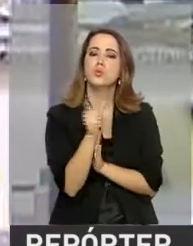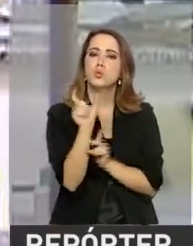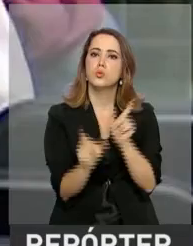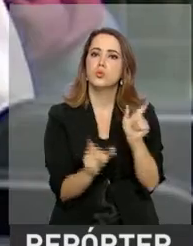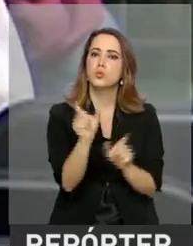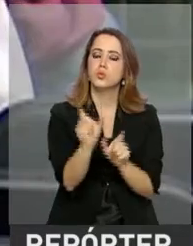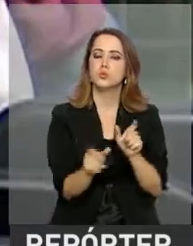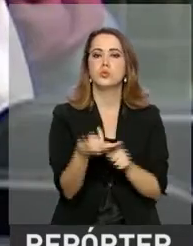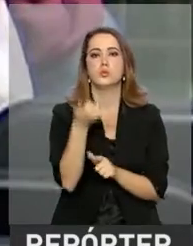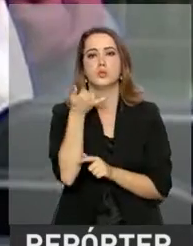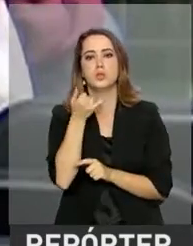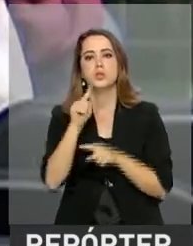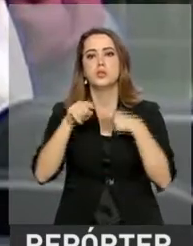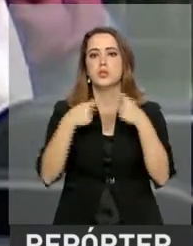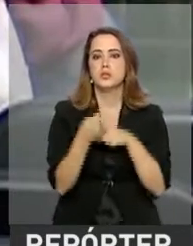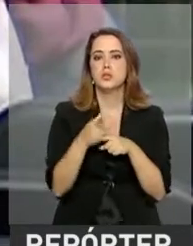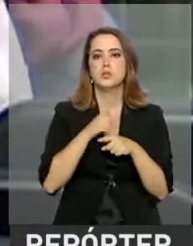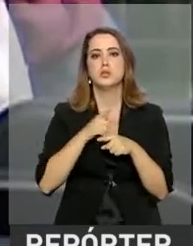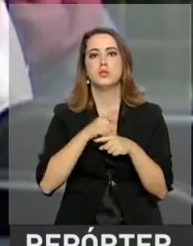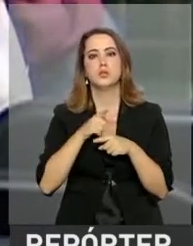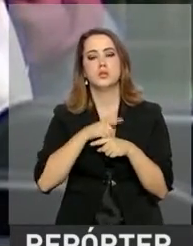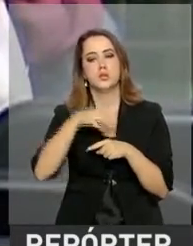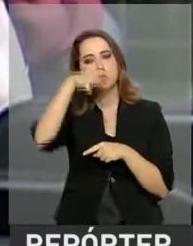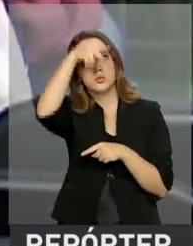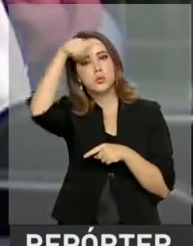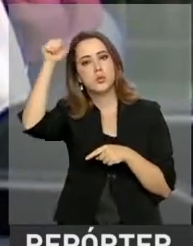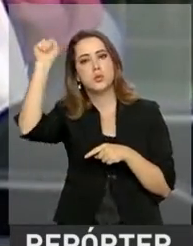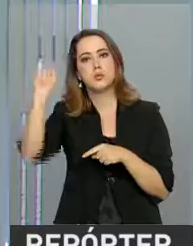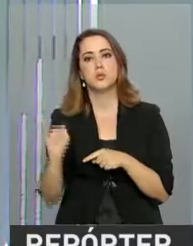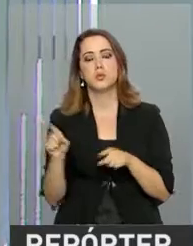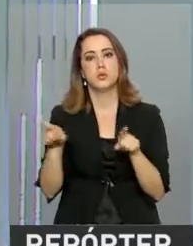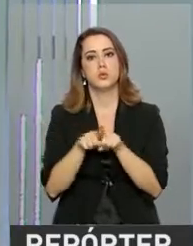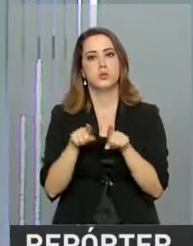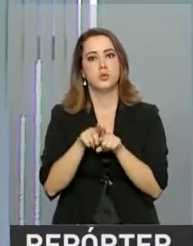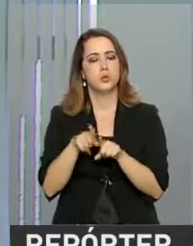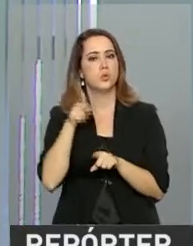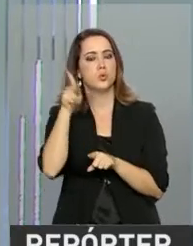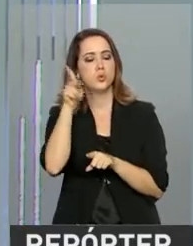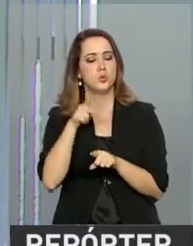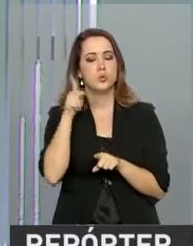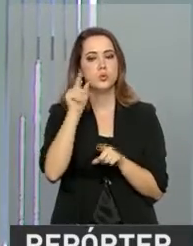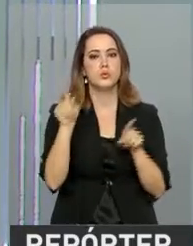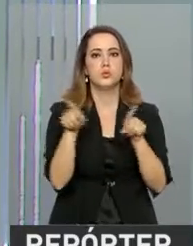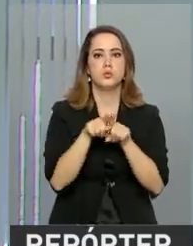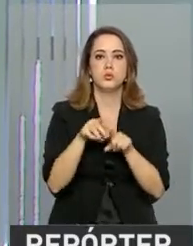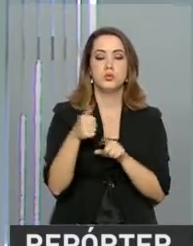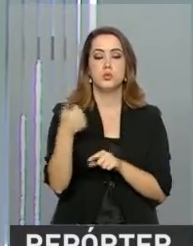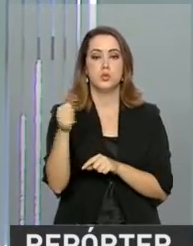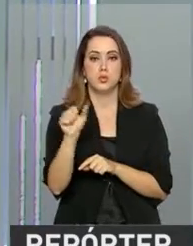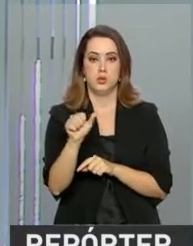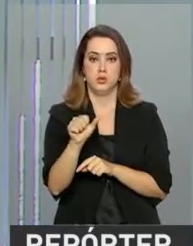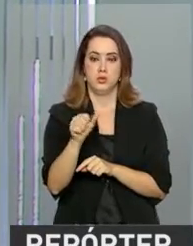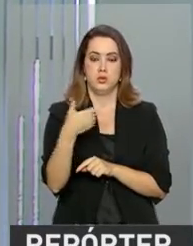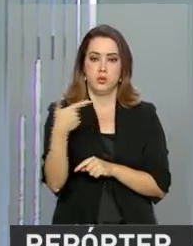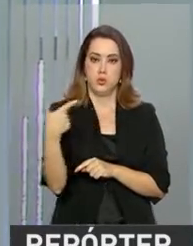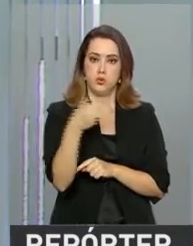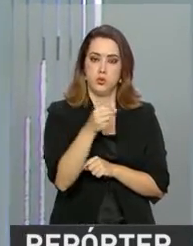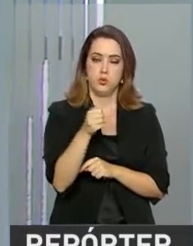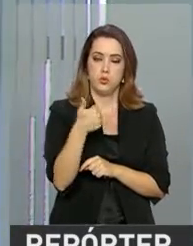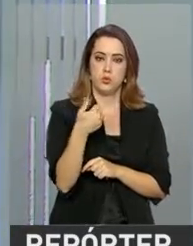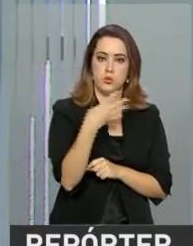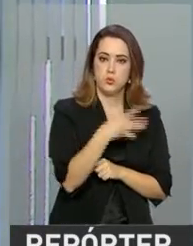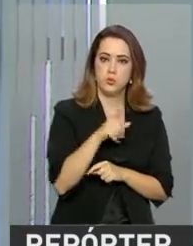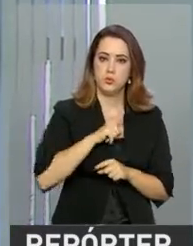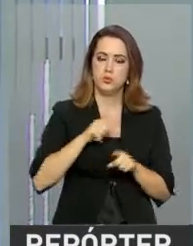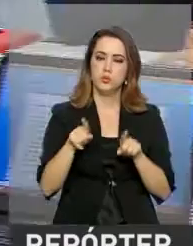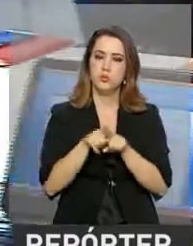semestre em seguida vêm mato grosso do sul e piauí desde 2014 o ligue 180 foi transformado